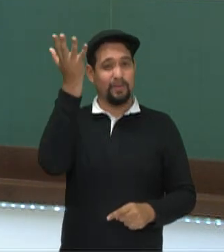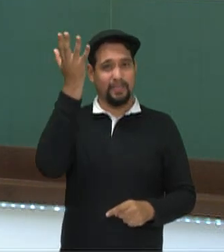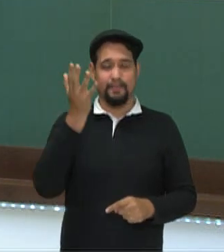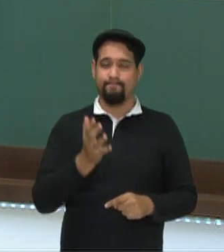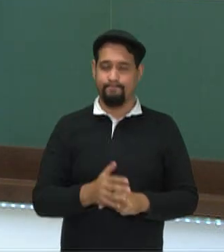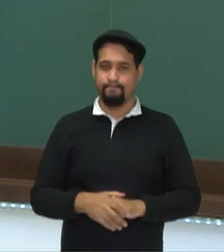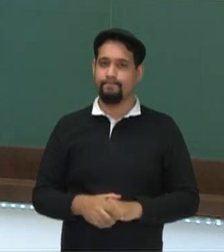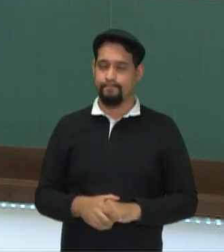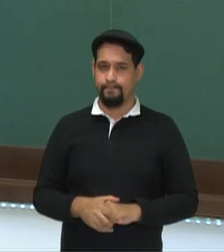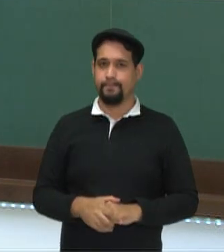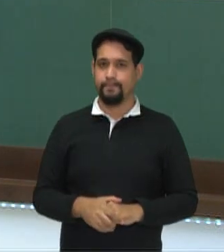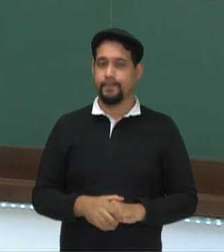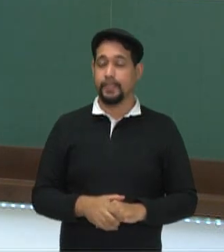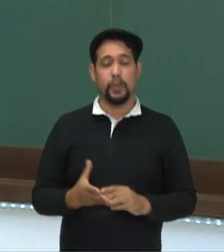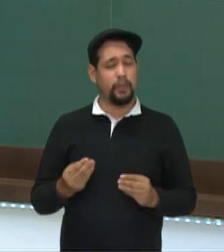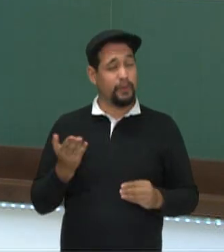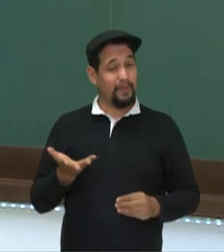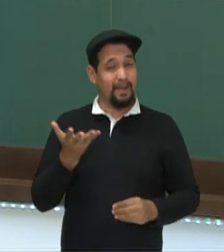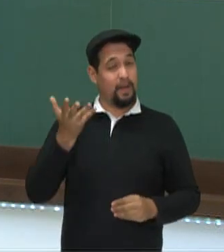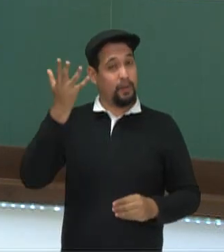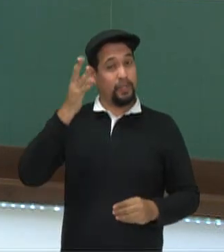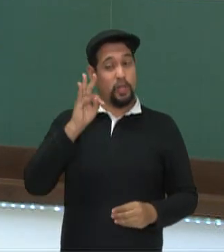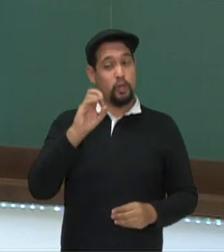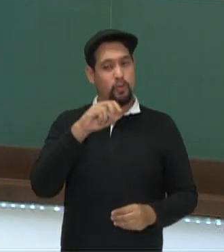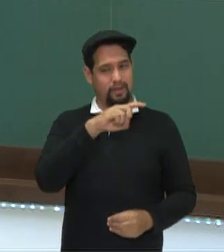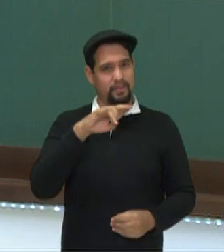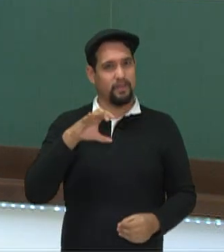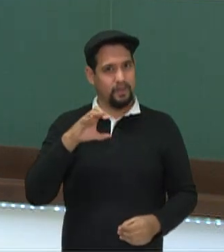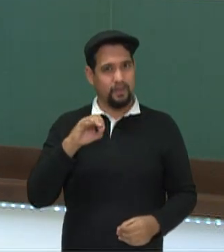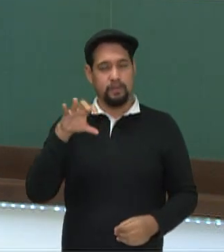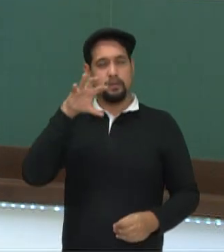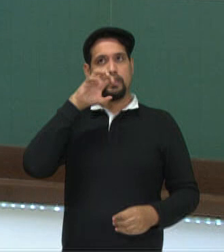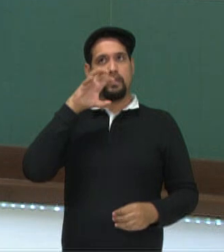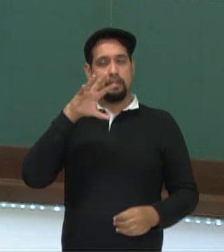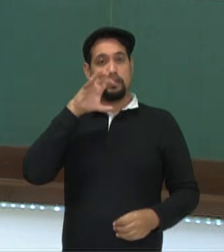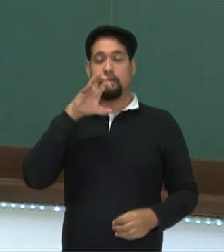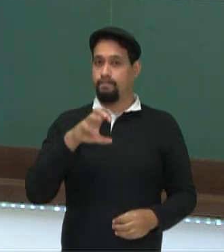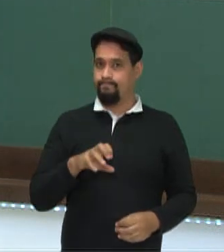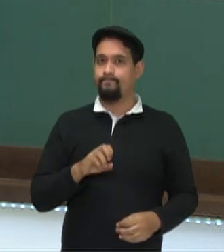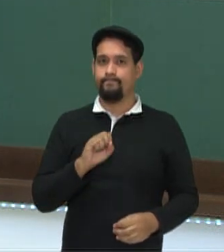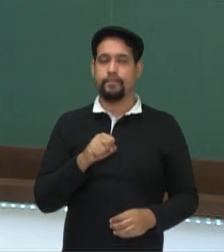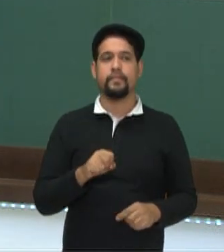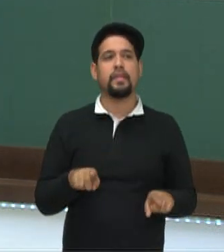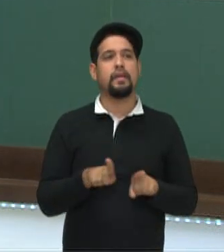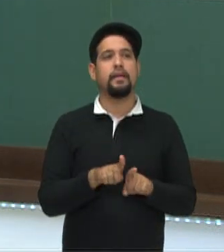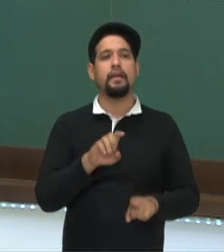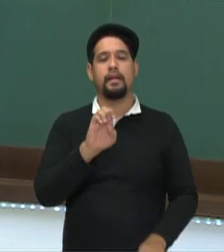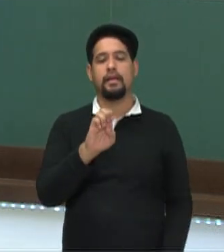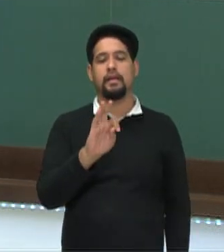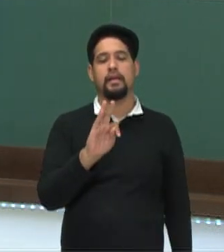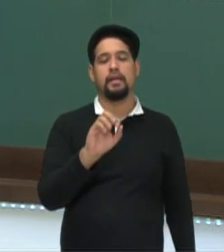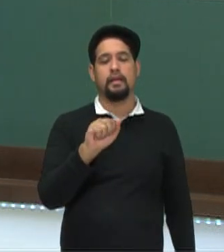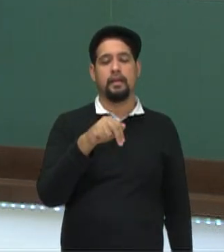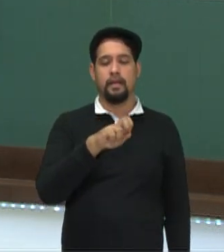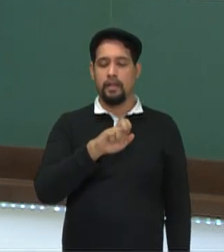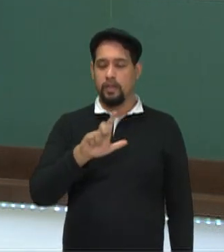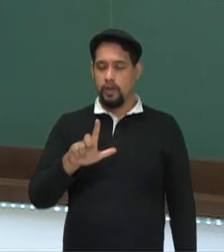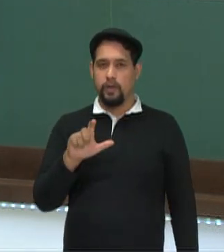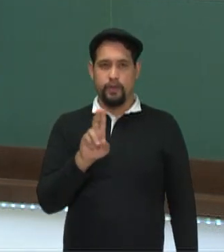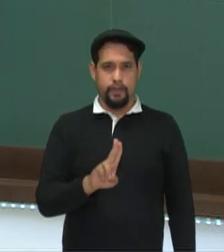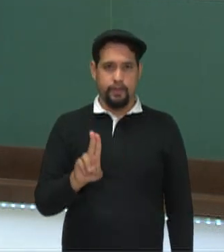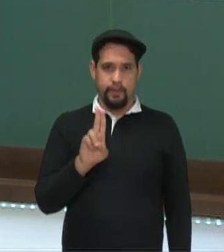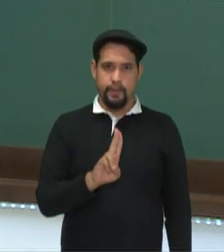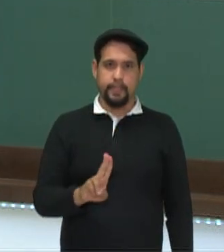muito elevada, extremamente elevada. Vamos pegar aqui um outro exemplo, o etanol, o nome usual